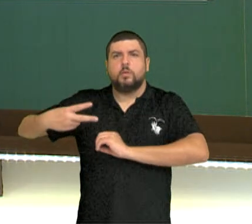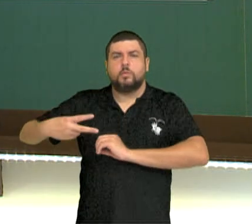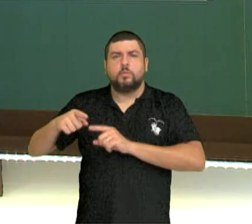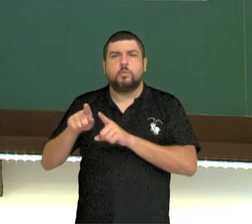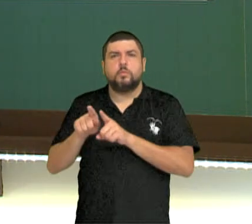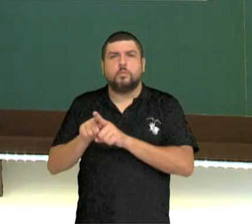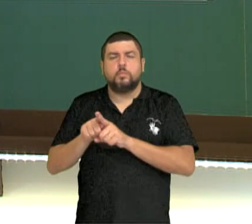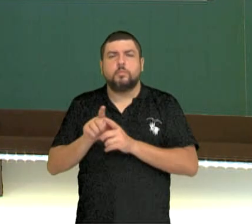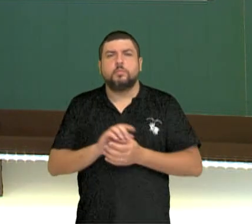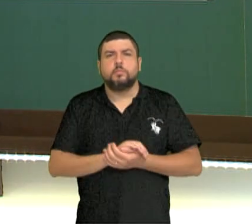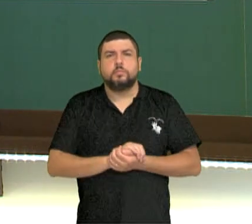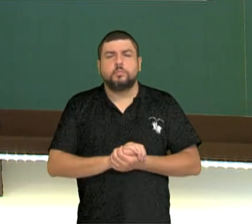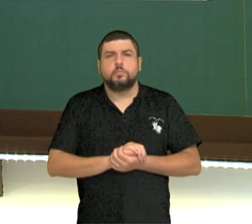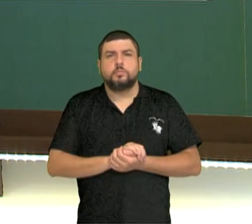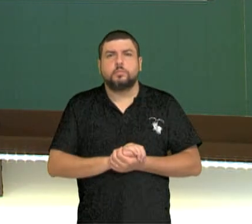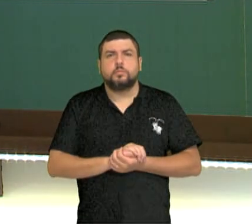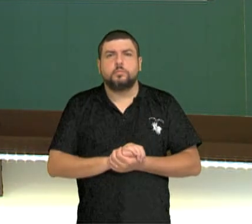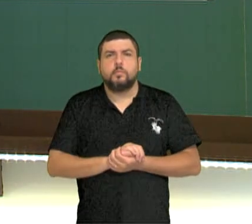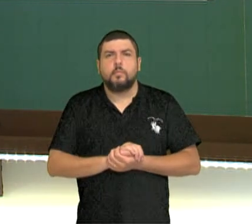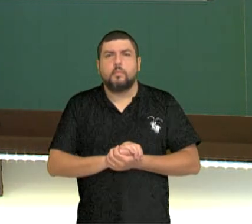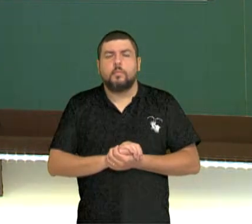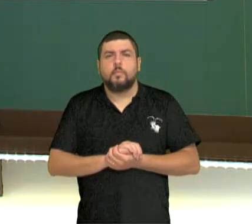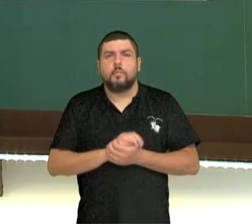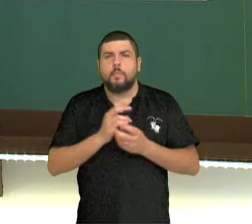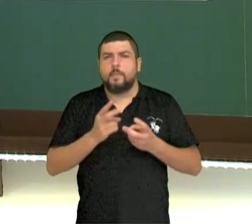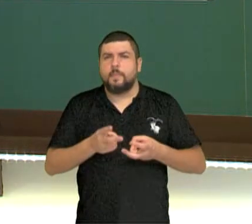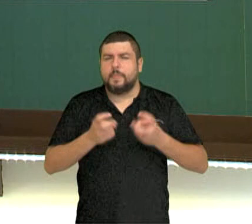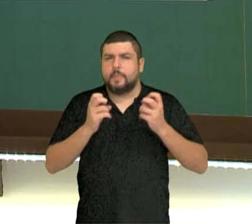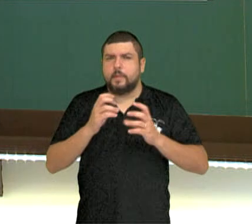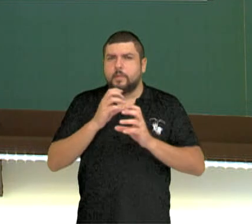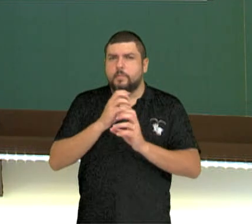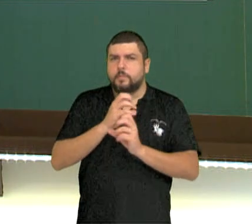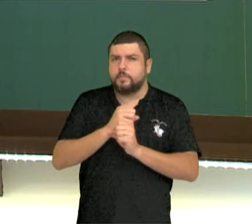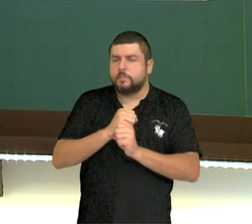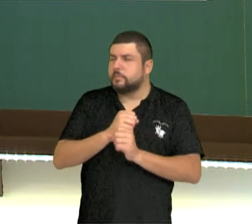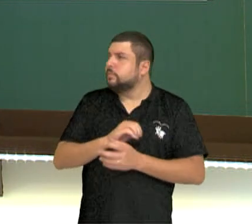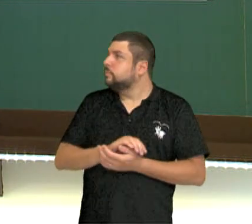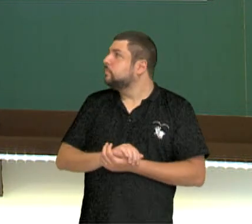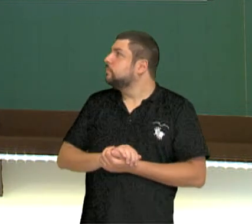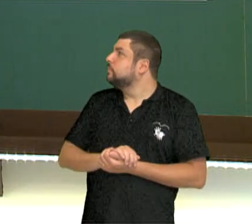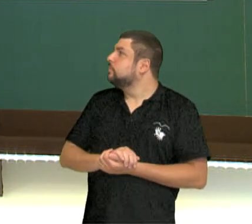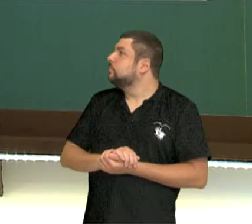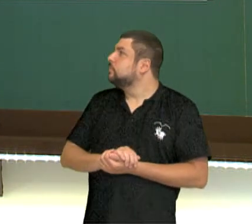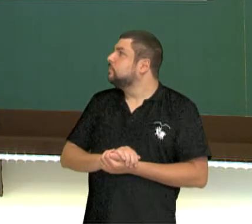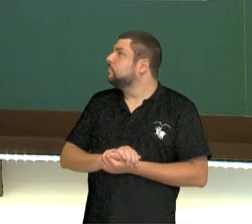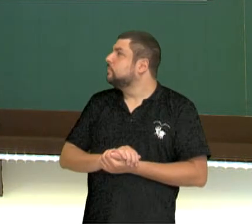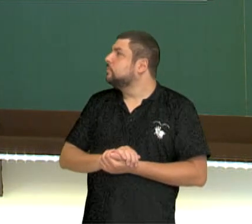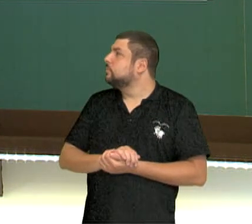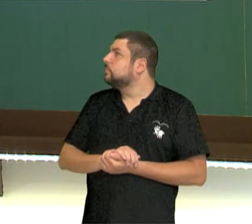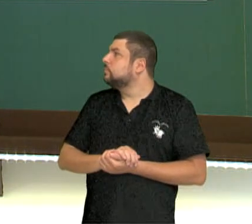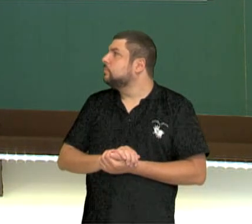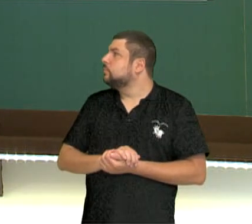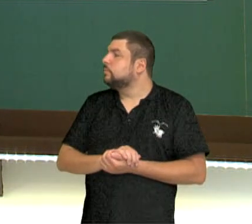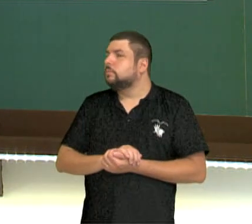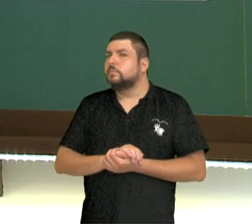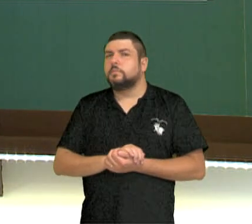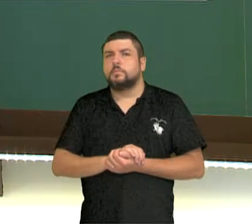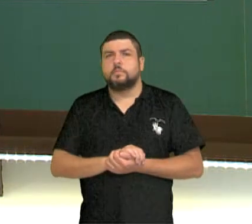de oxigênio mais as 2 moléculas de água.